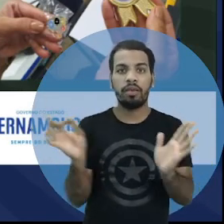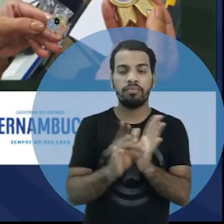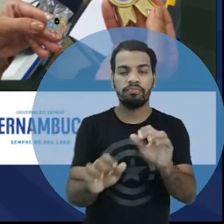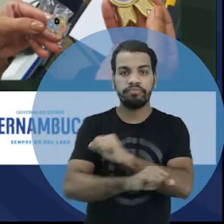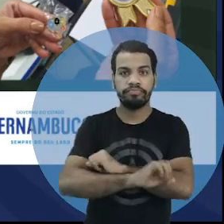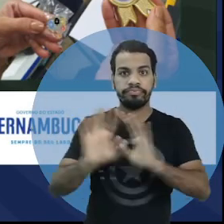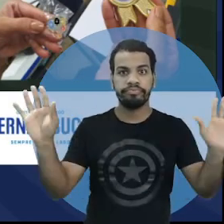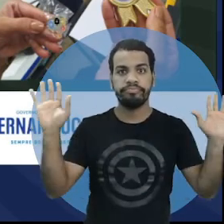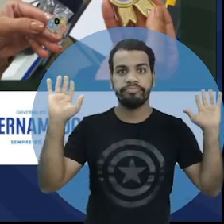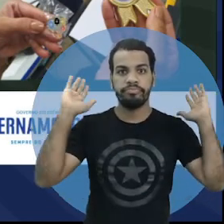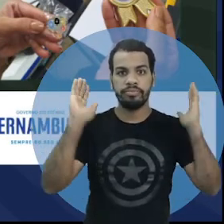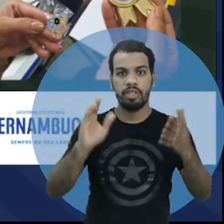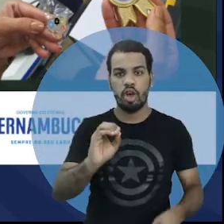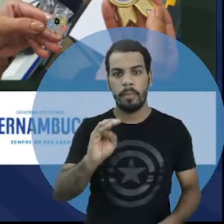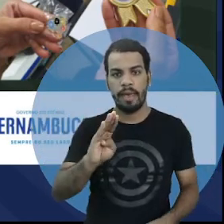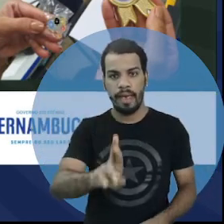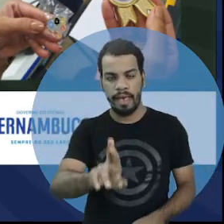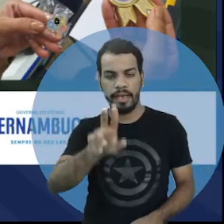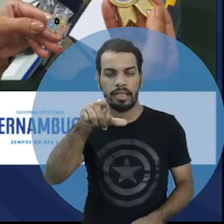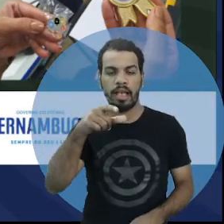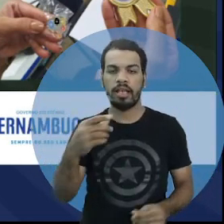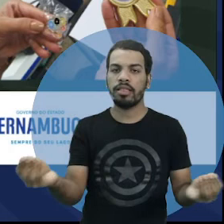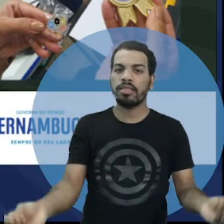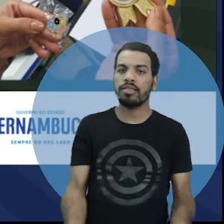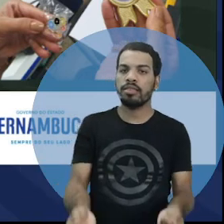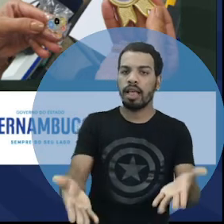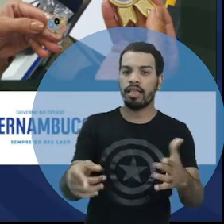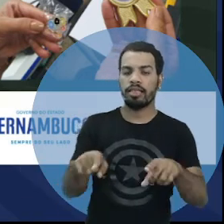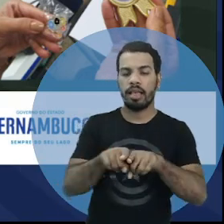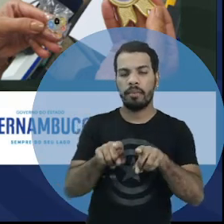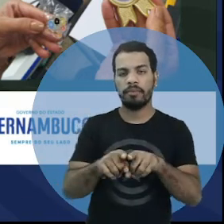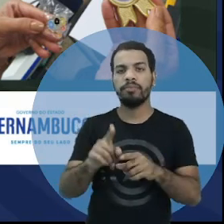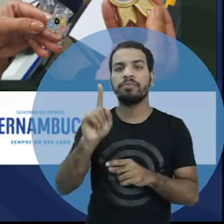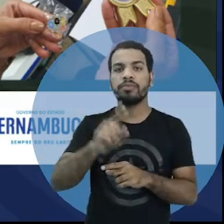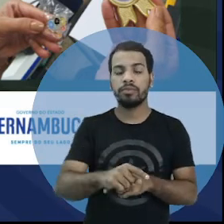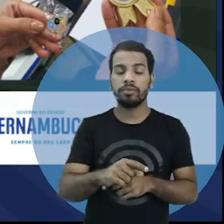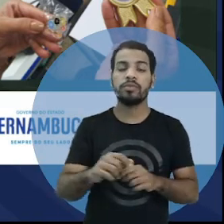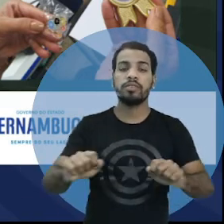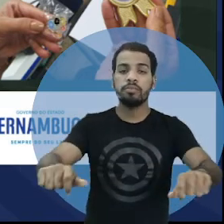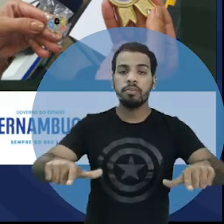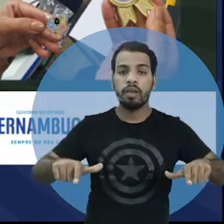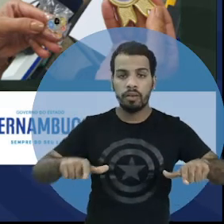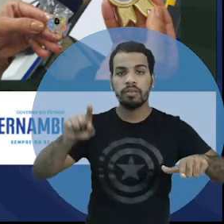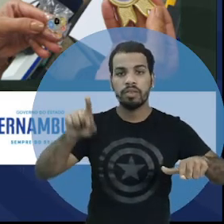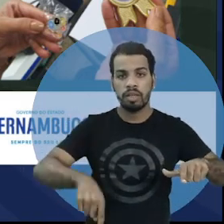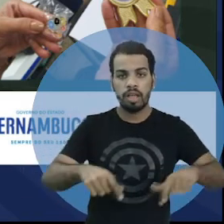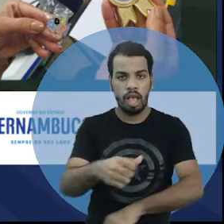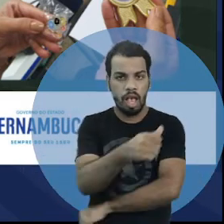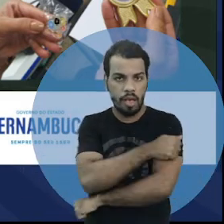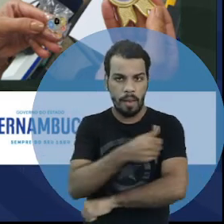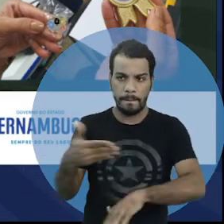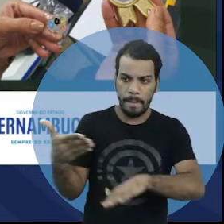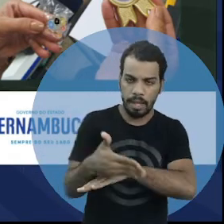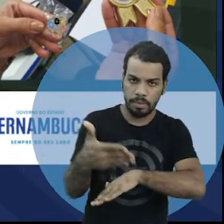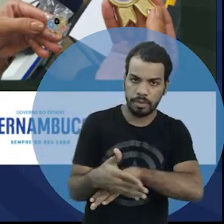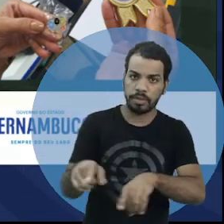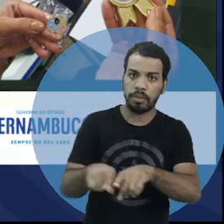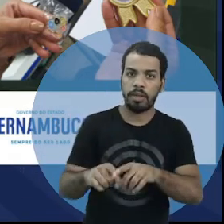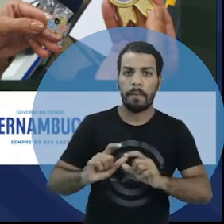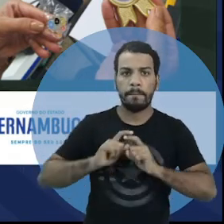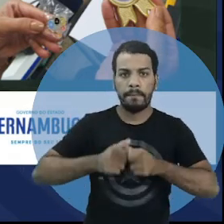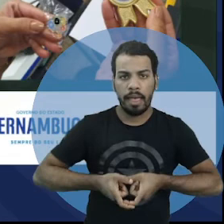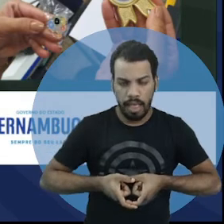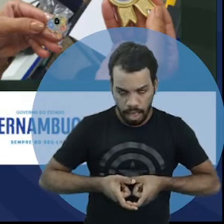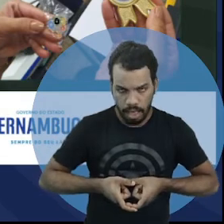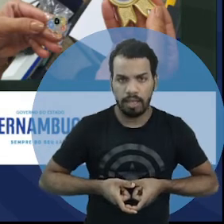que a UBR ela promove, além disso, a certificação para os alunos que participam, além de medalhas. Esse